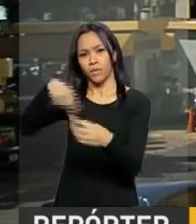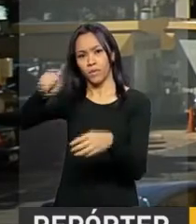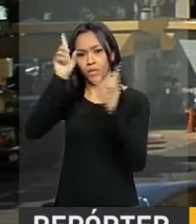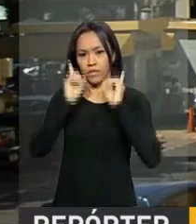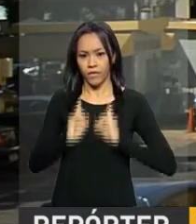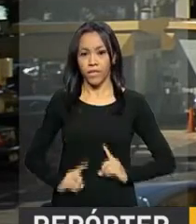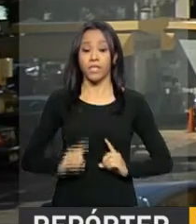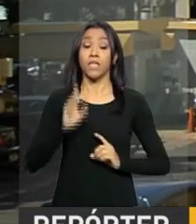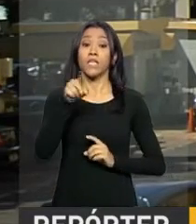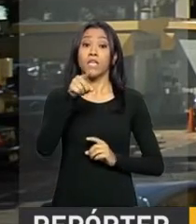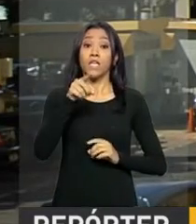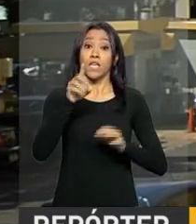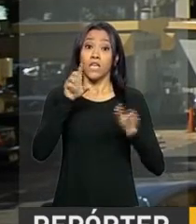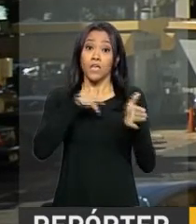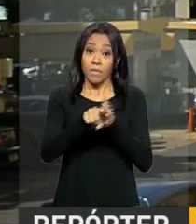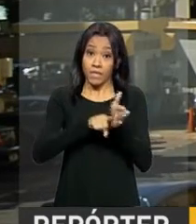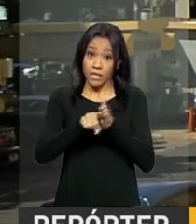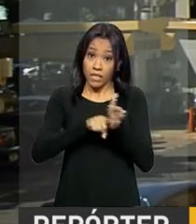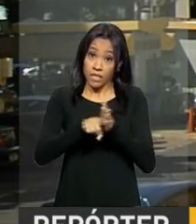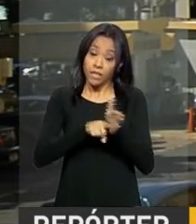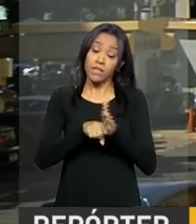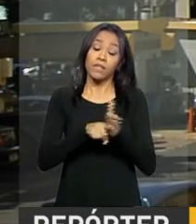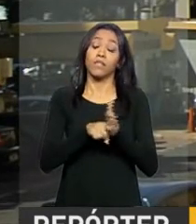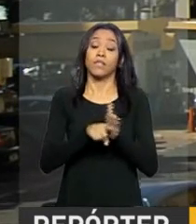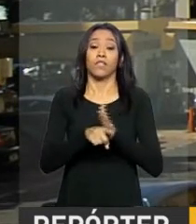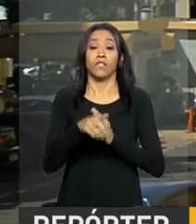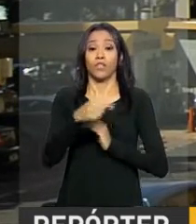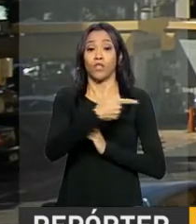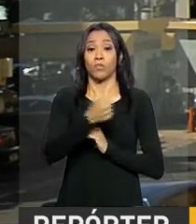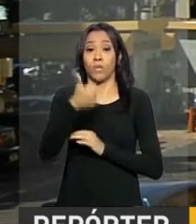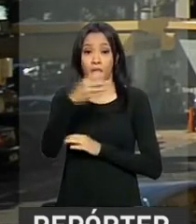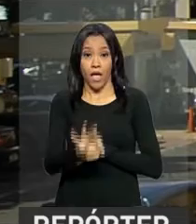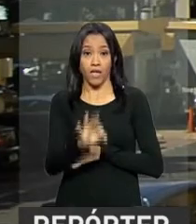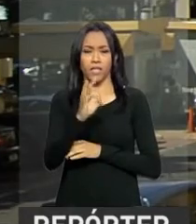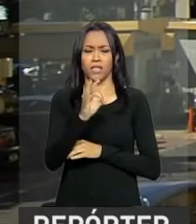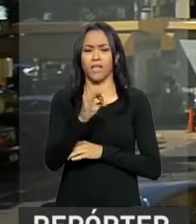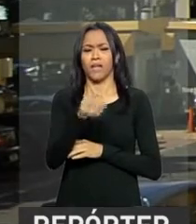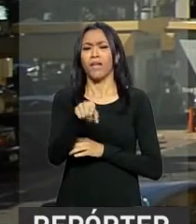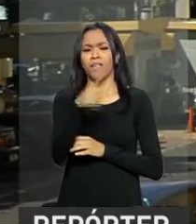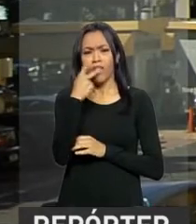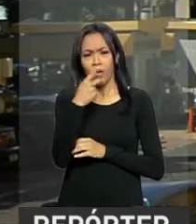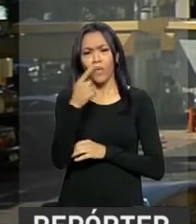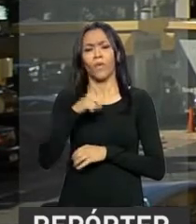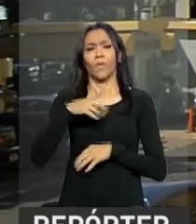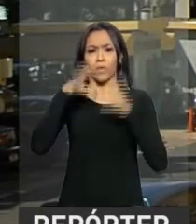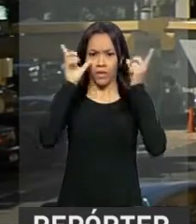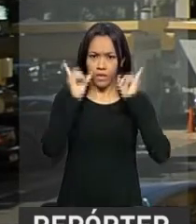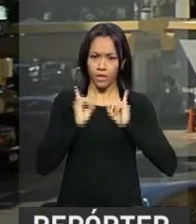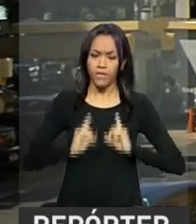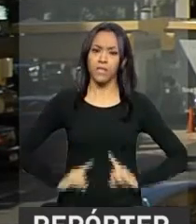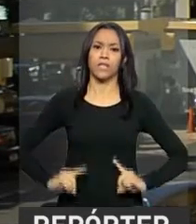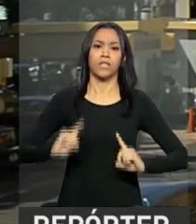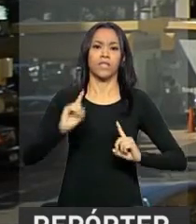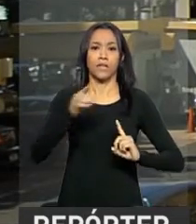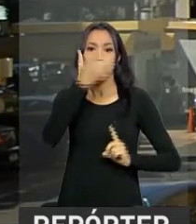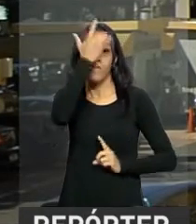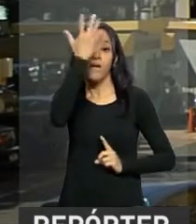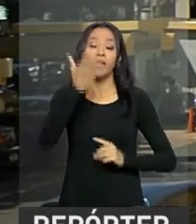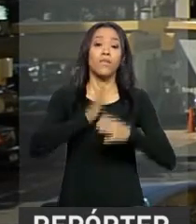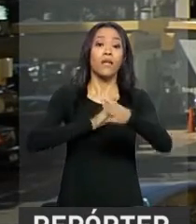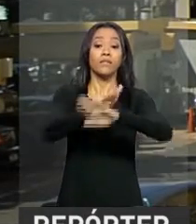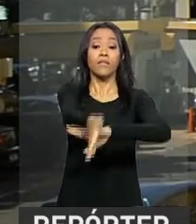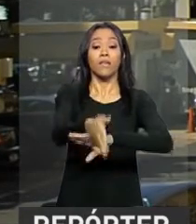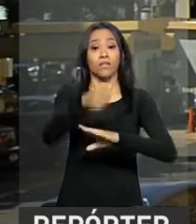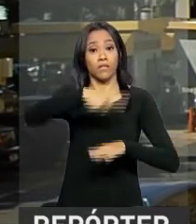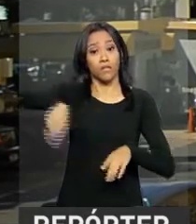censo de 2010, mais de 45 milhões de brasileiros declararam ter algum tipo de deficiência. Para facilitar o acesso